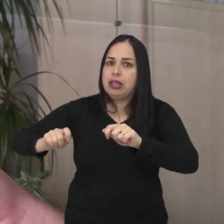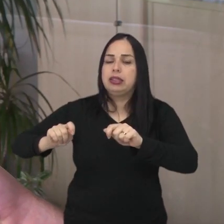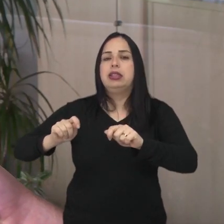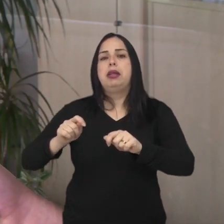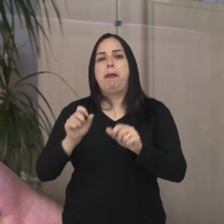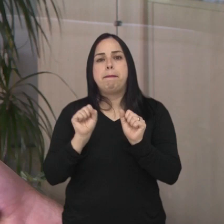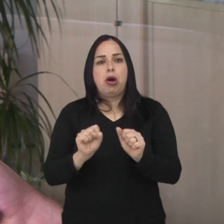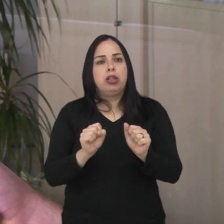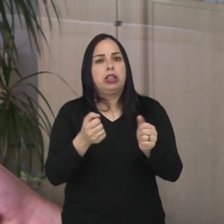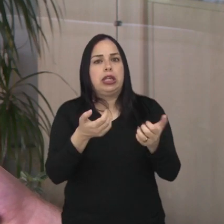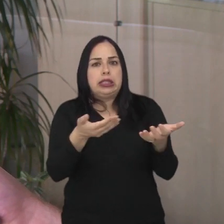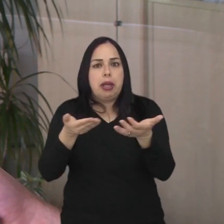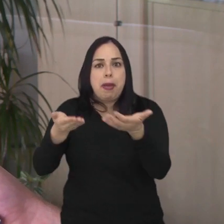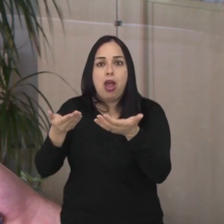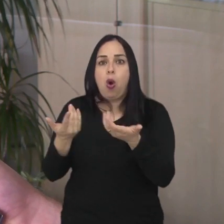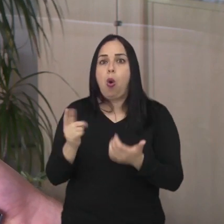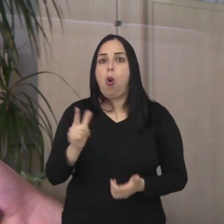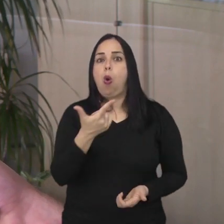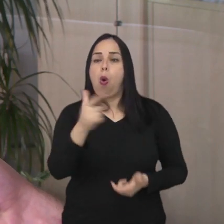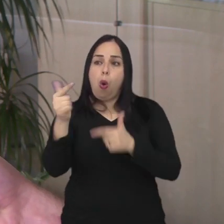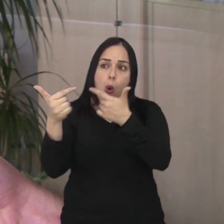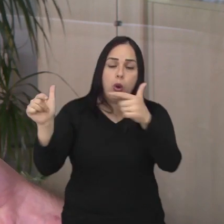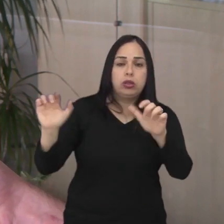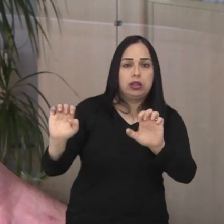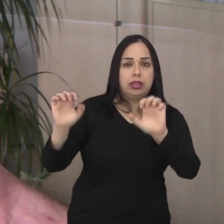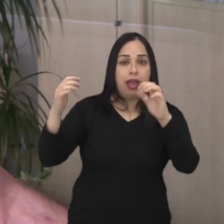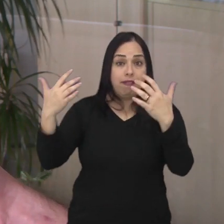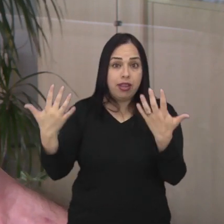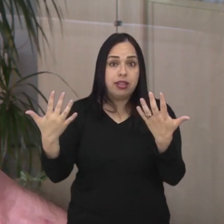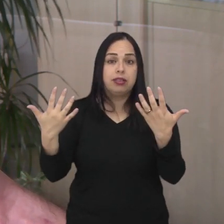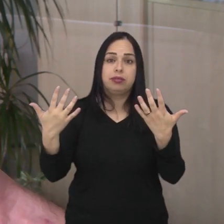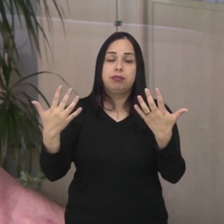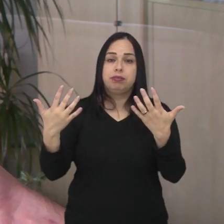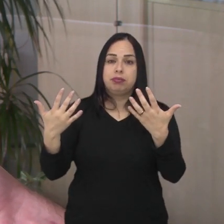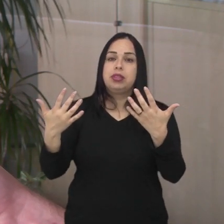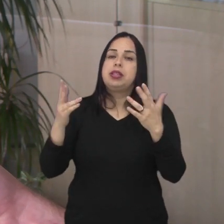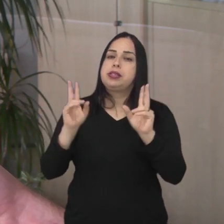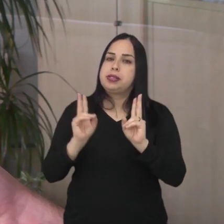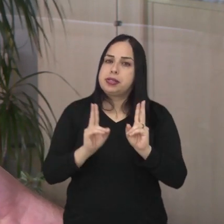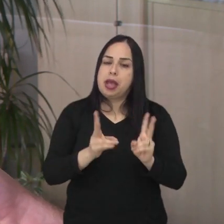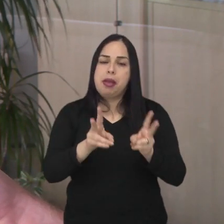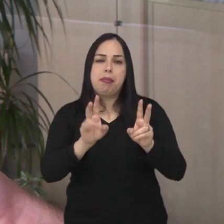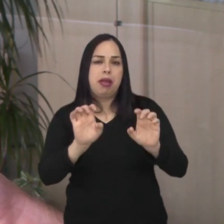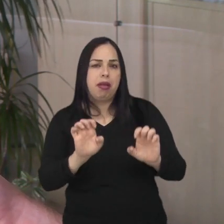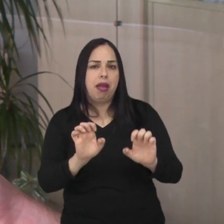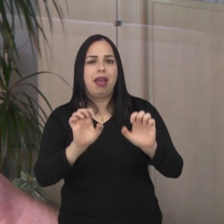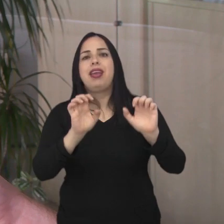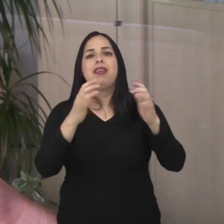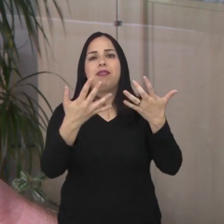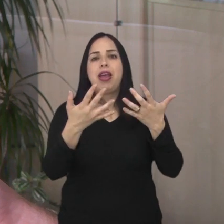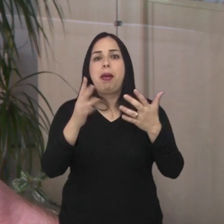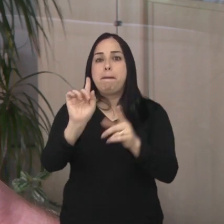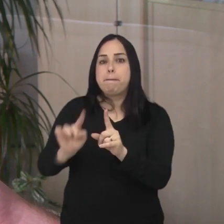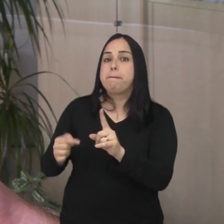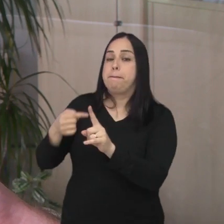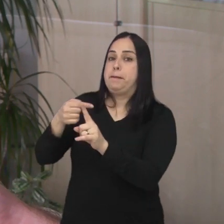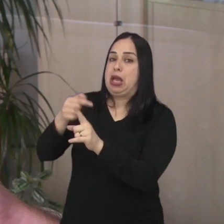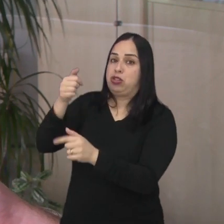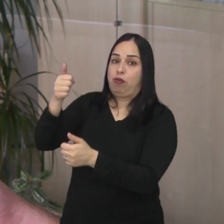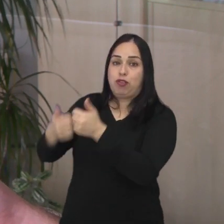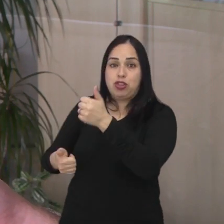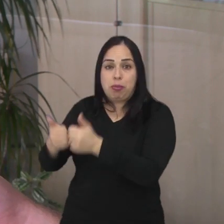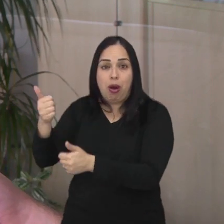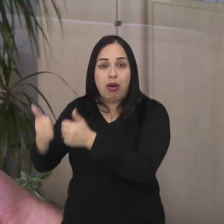e consultando outros eventos, né, outros locais de eventos, e a gente consegue eventos, somando sempre eventos com o